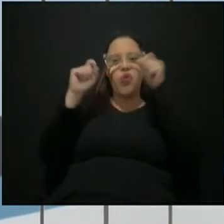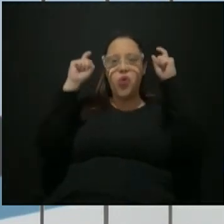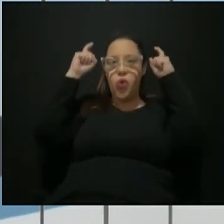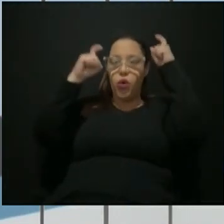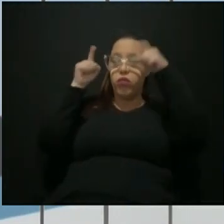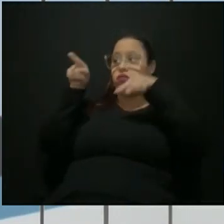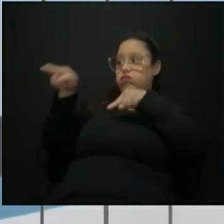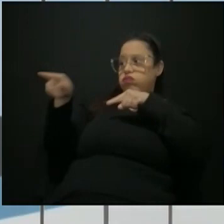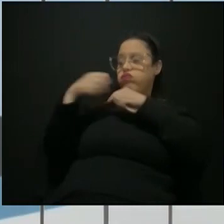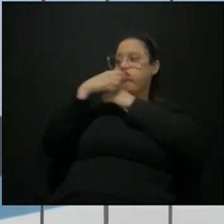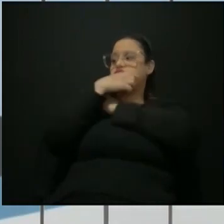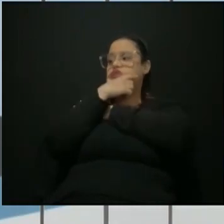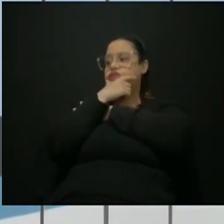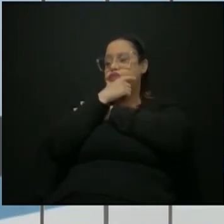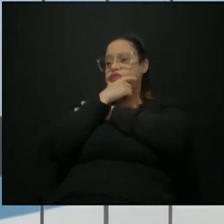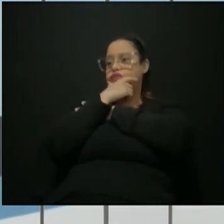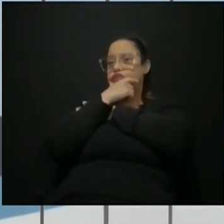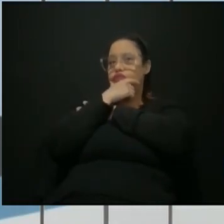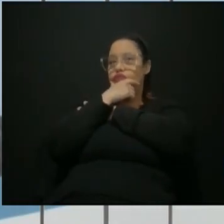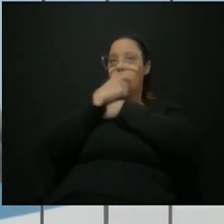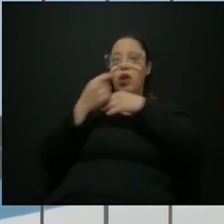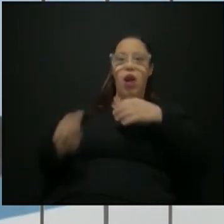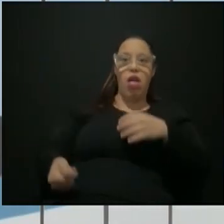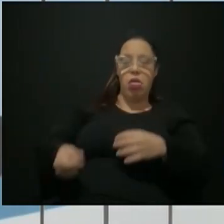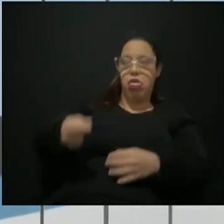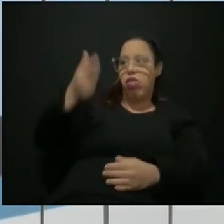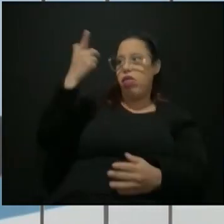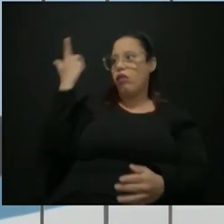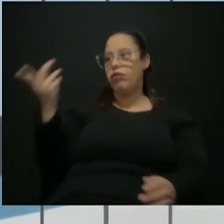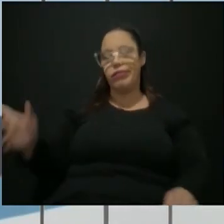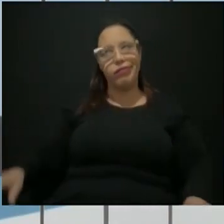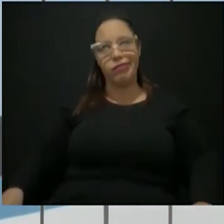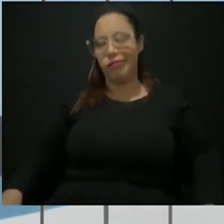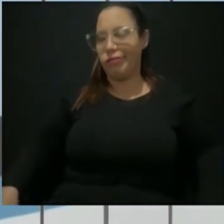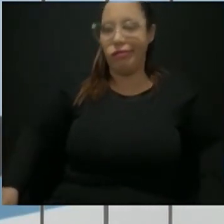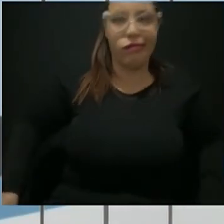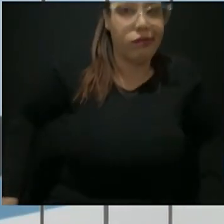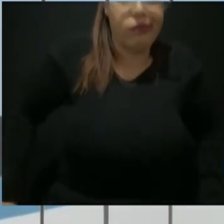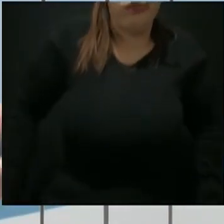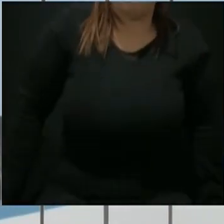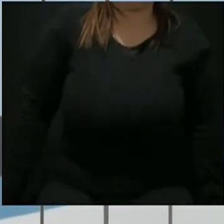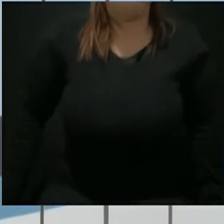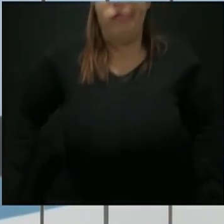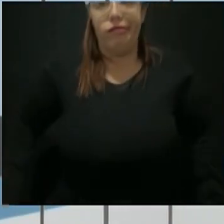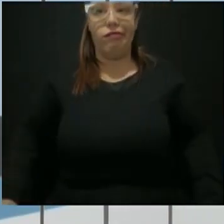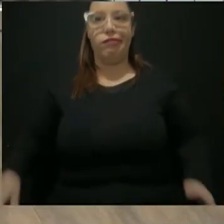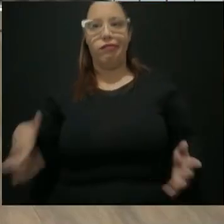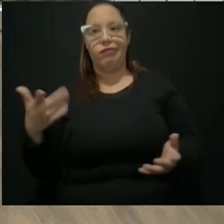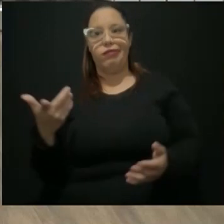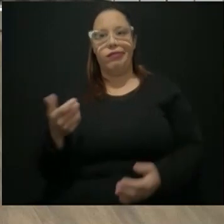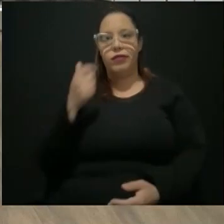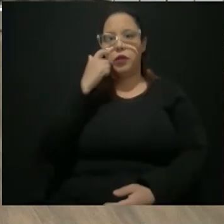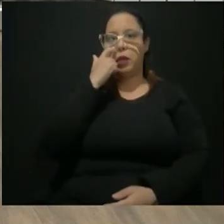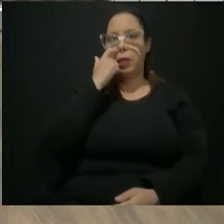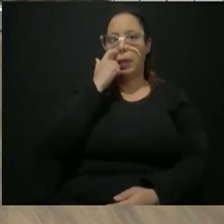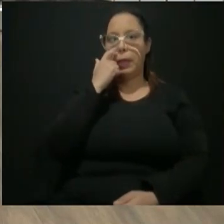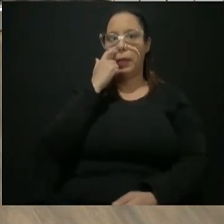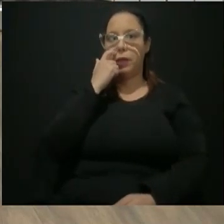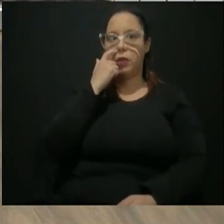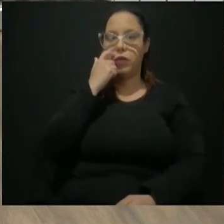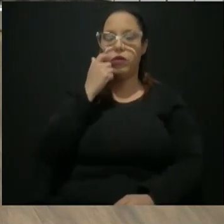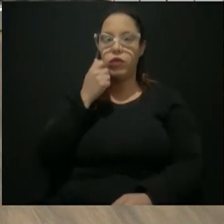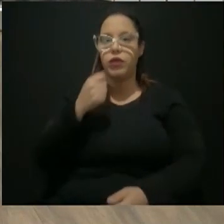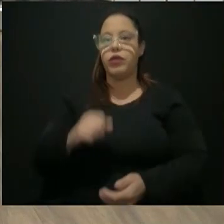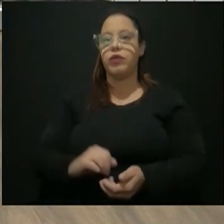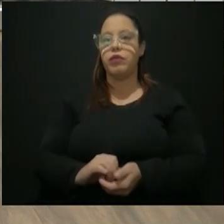extrapola um pouquinho, eu sou economista de formação, né? Eu acho que extrapola um pouquinho as minhas competências que ficam lá mais presas nos números